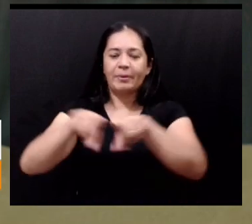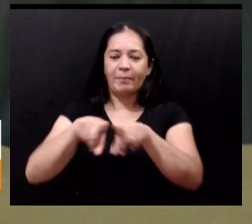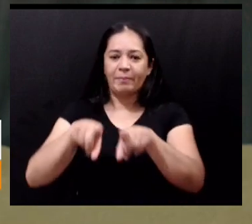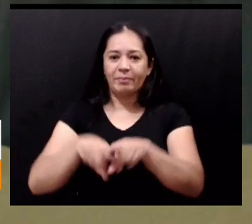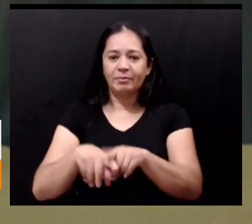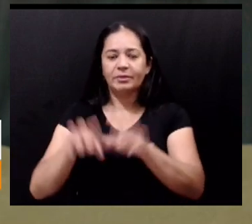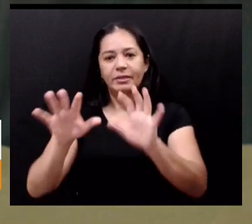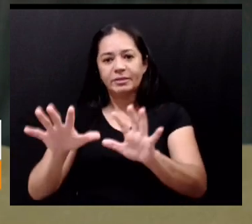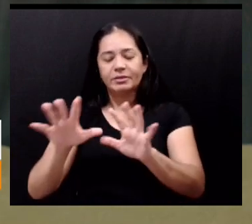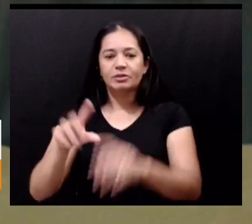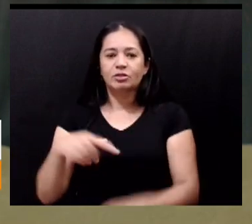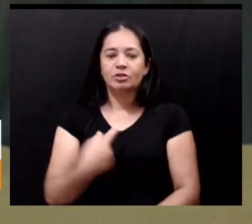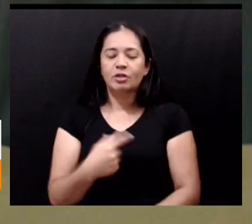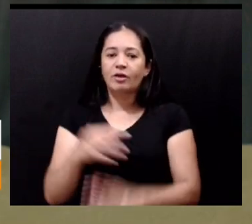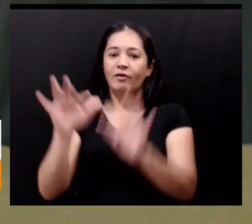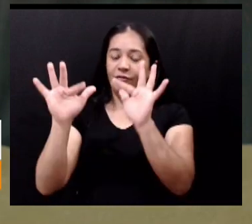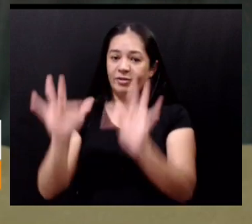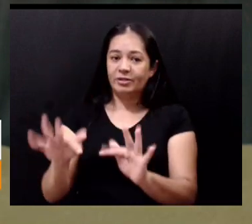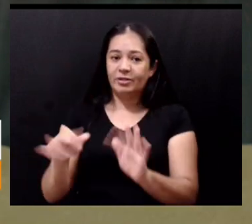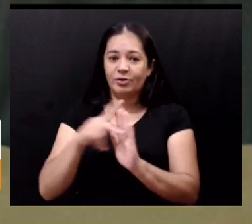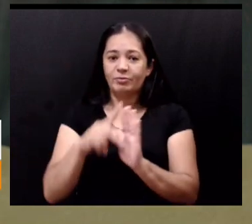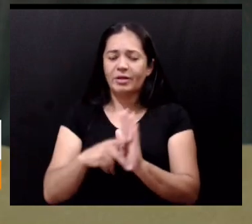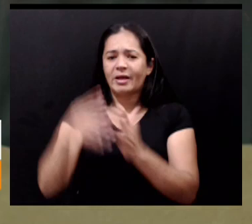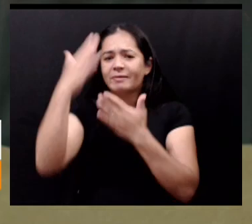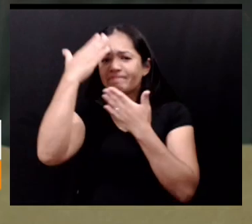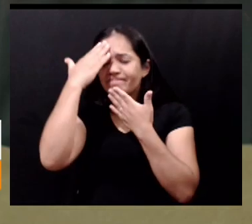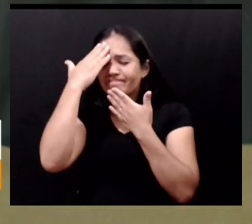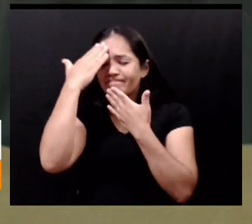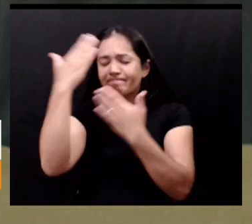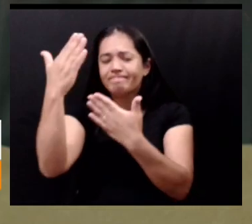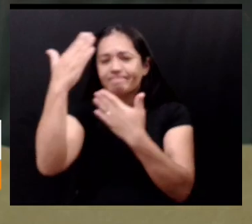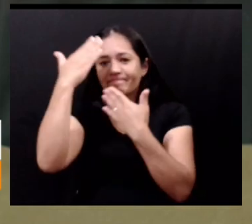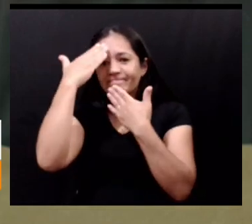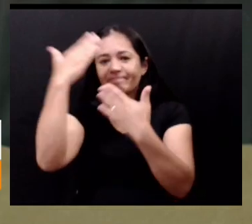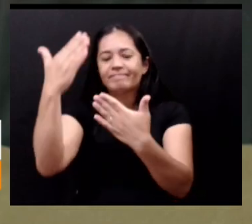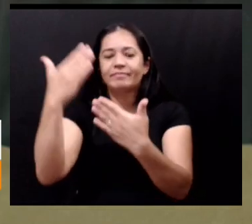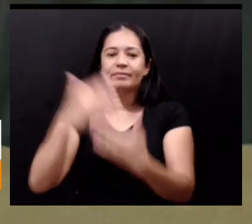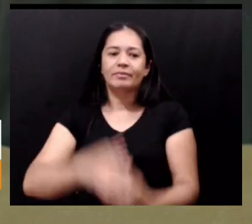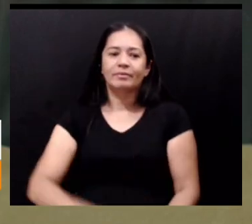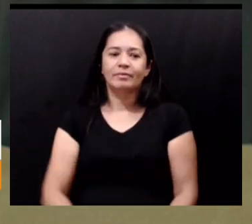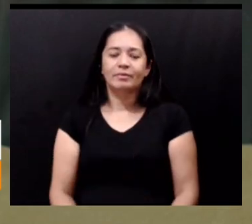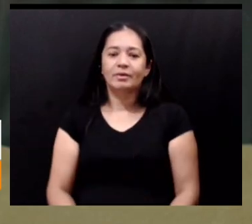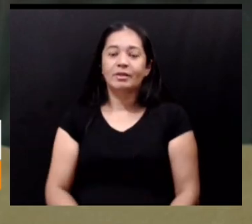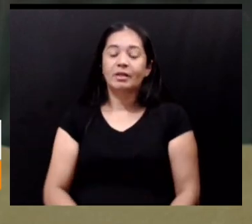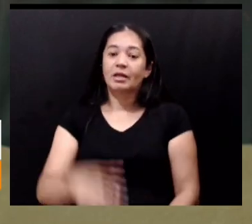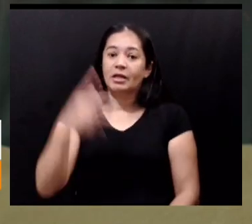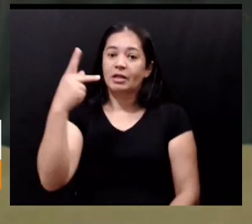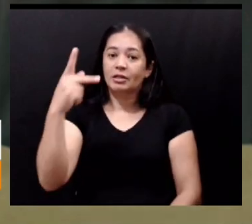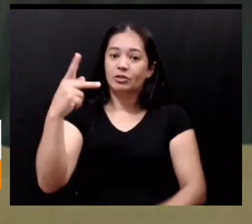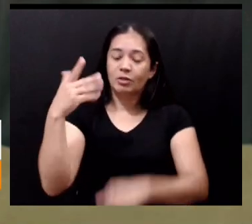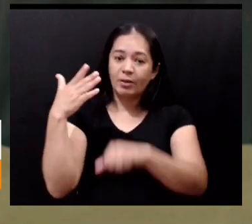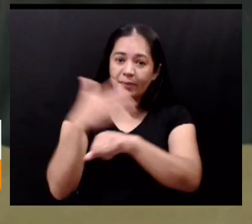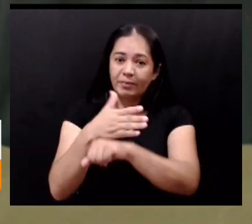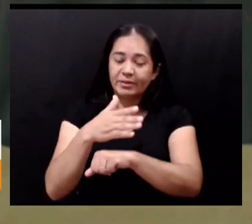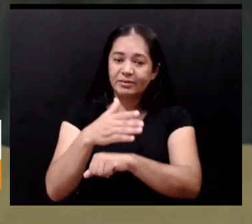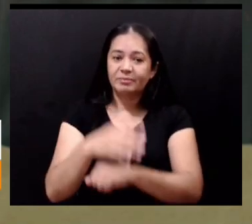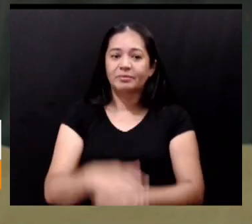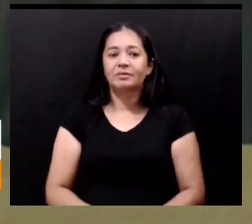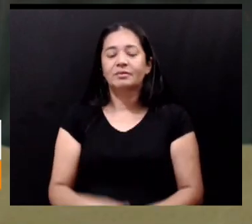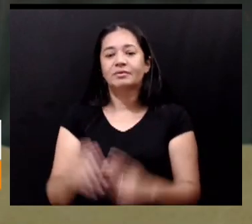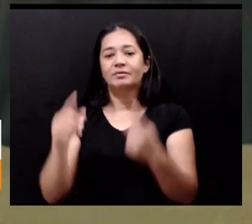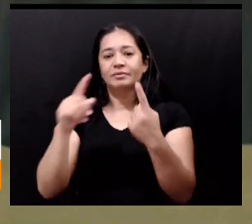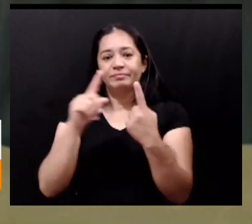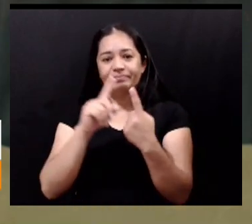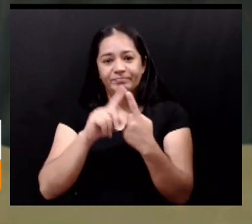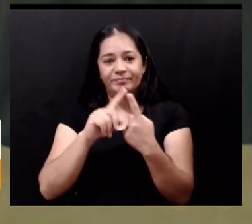encerra o programa de hoje agradecendo imensamente a sua participação aí do outro lado, a participação